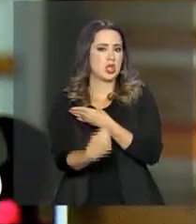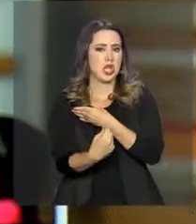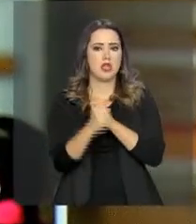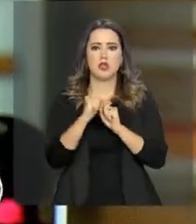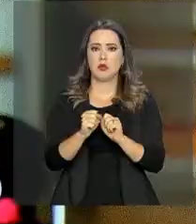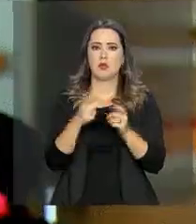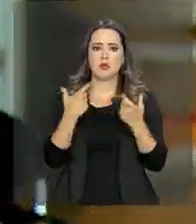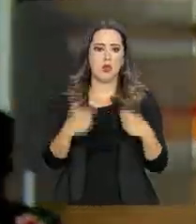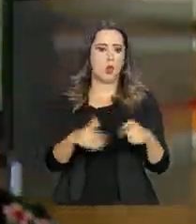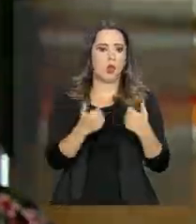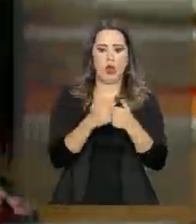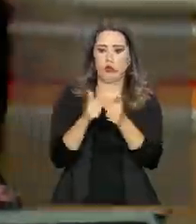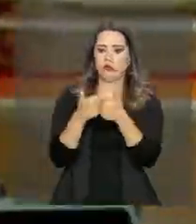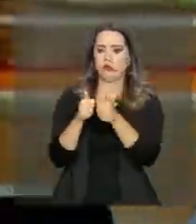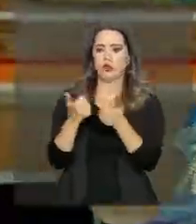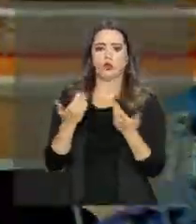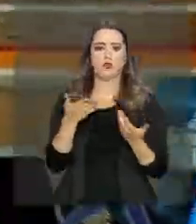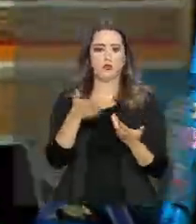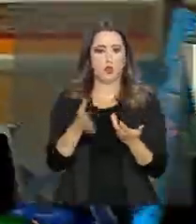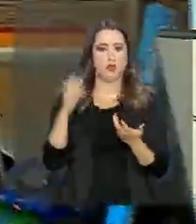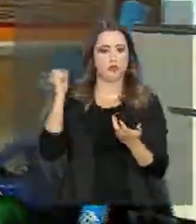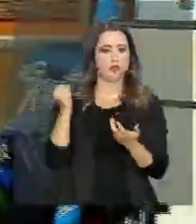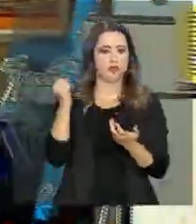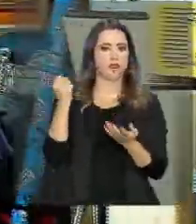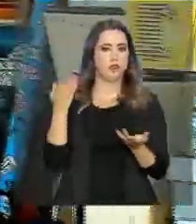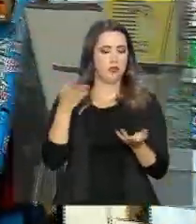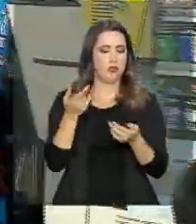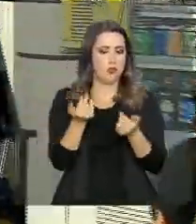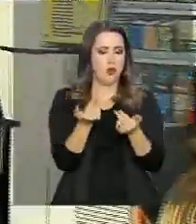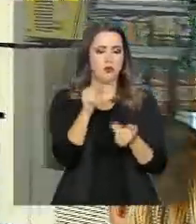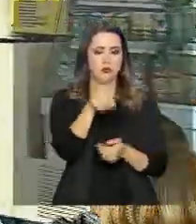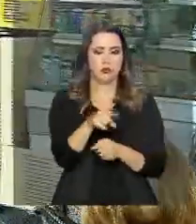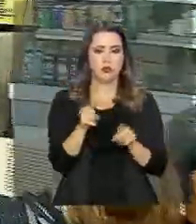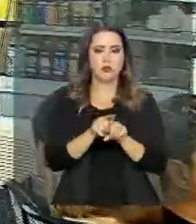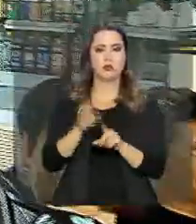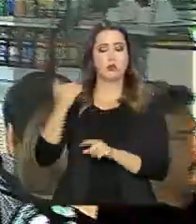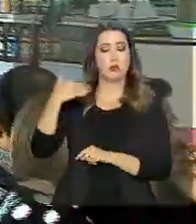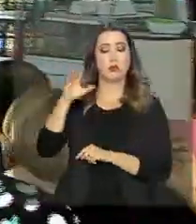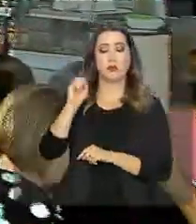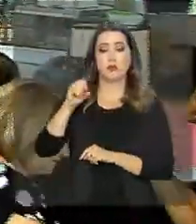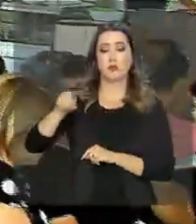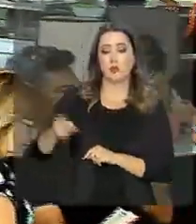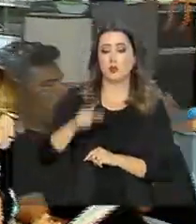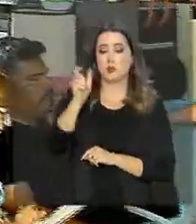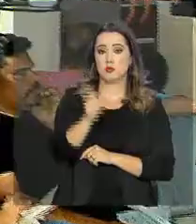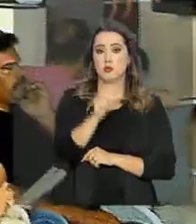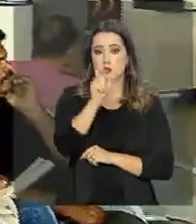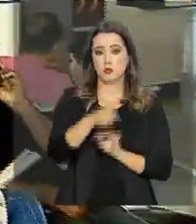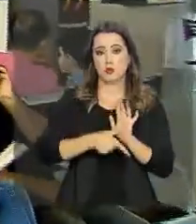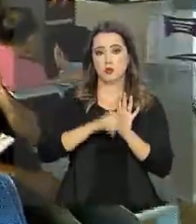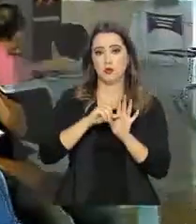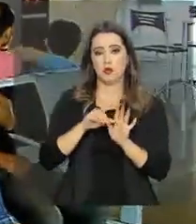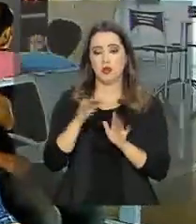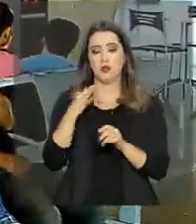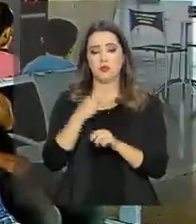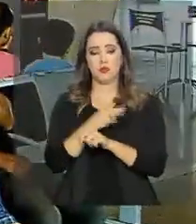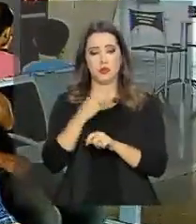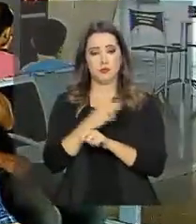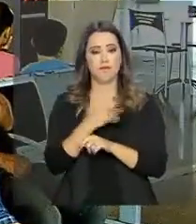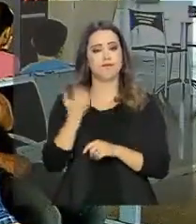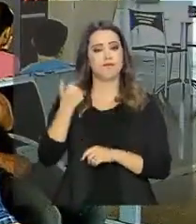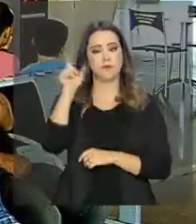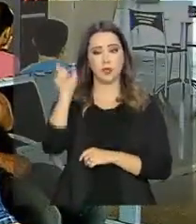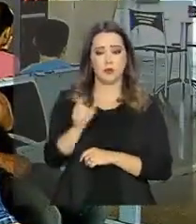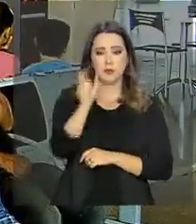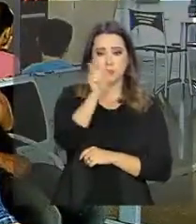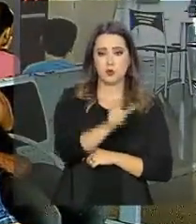uma rodoviária como esta, que chega a movimentar mais de 80 mil passageiros em véspera de feriados. As maiores